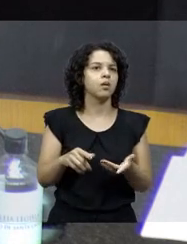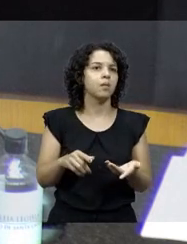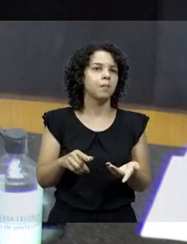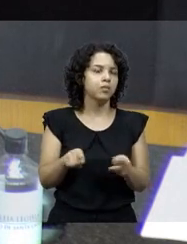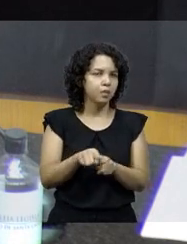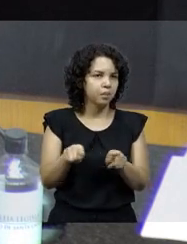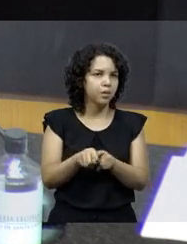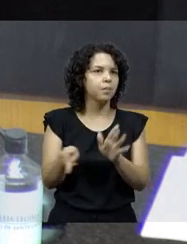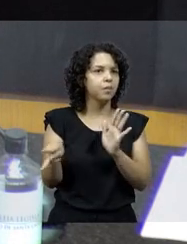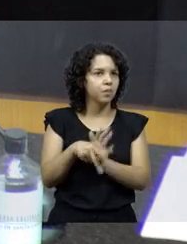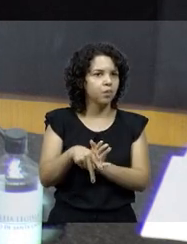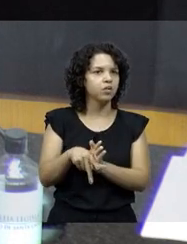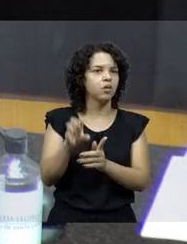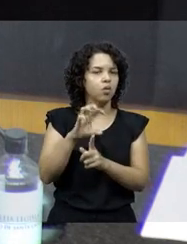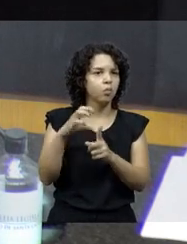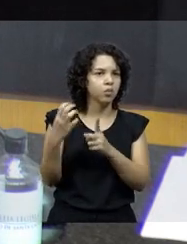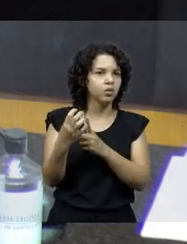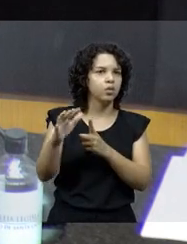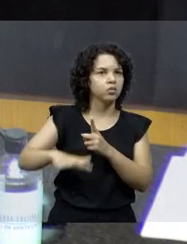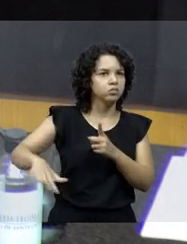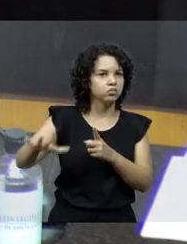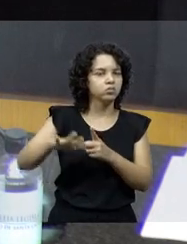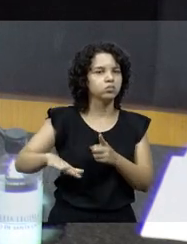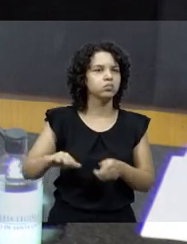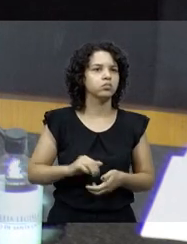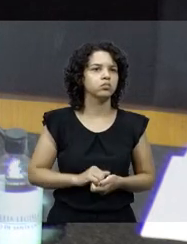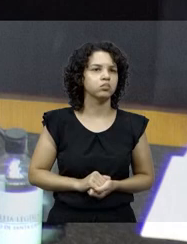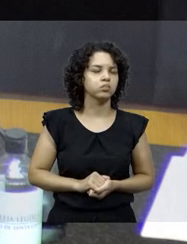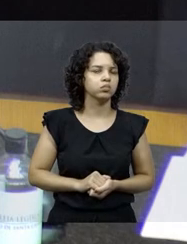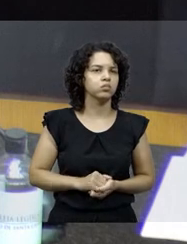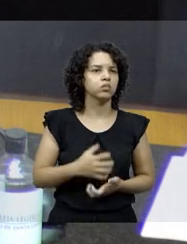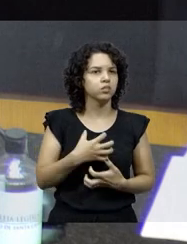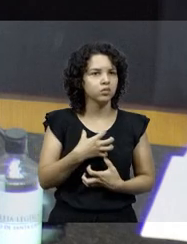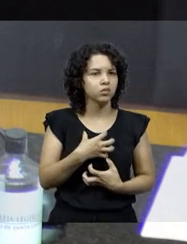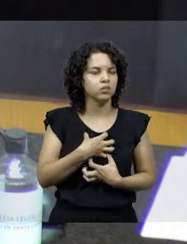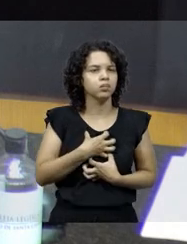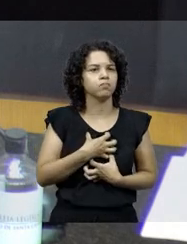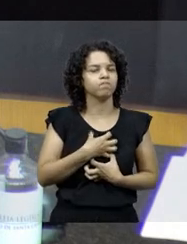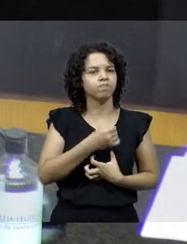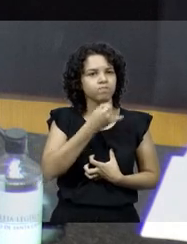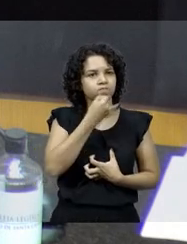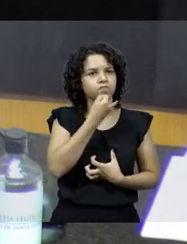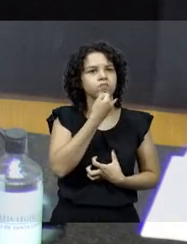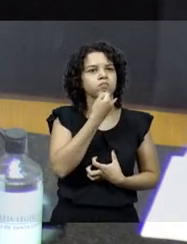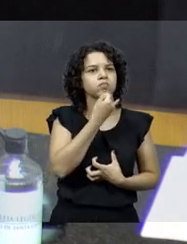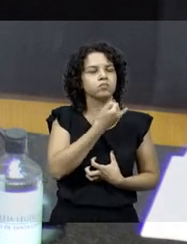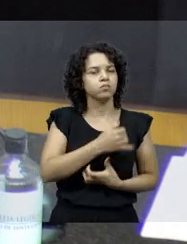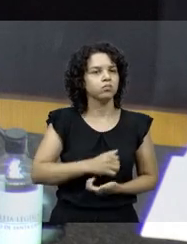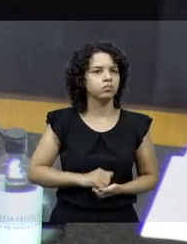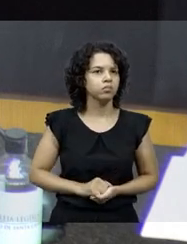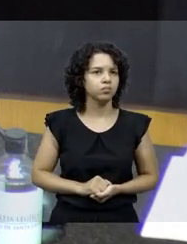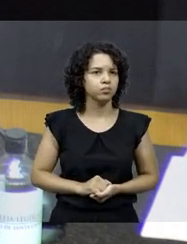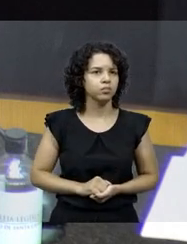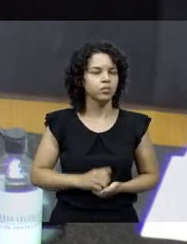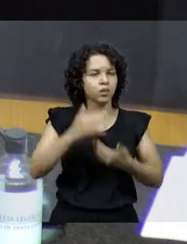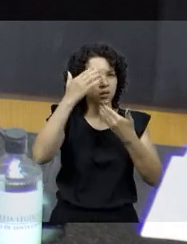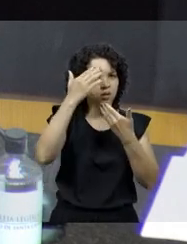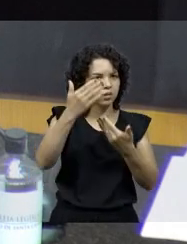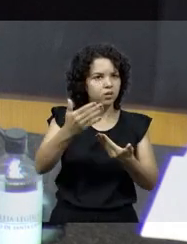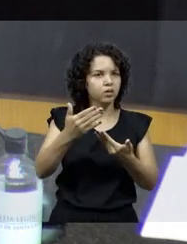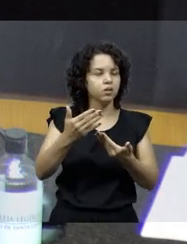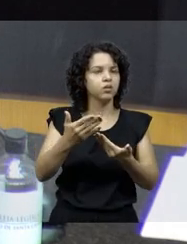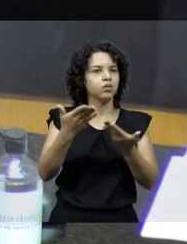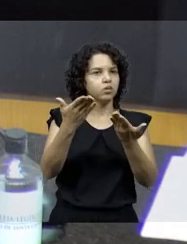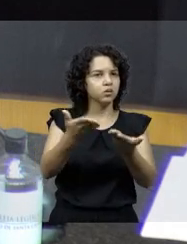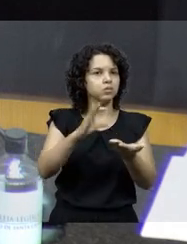da comunidade ali da Ponta das Canas, o meu luto e agradeço a sua, como